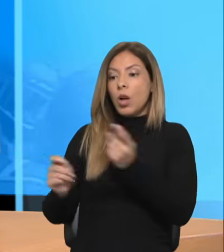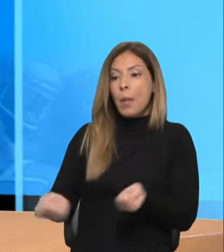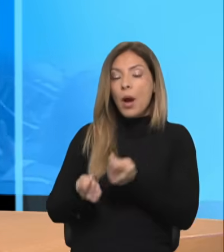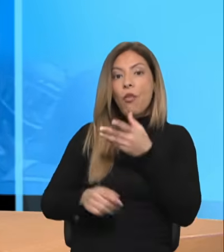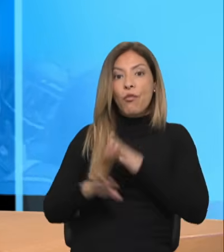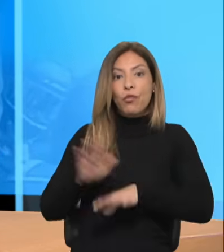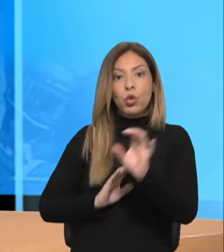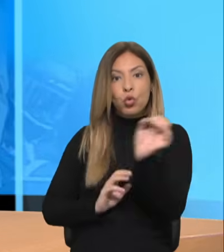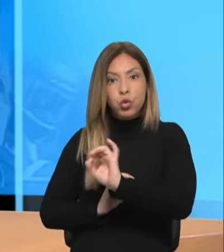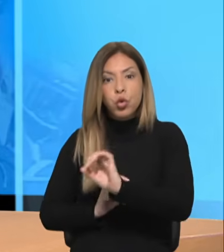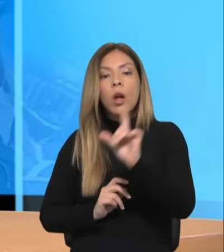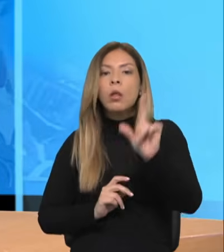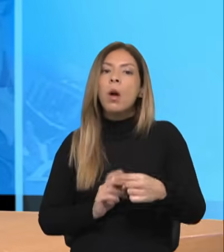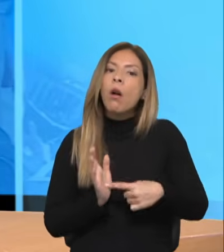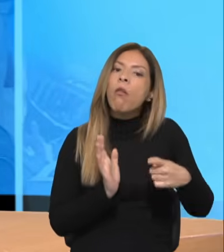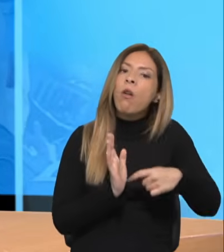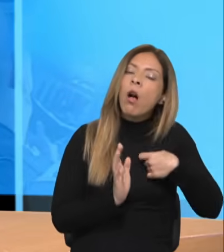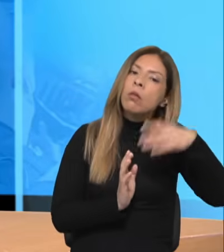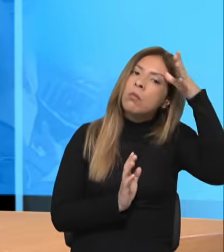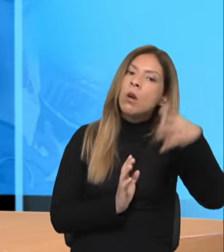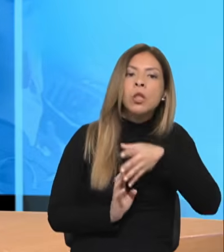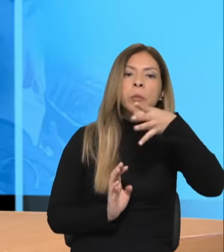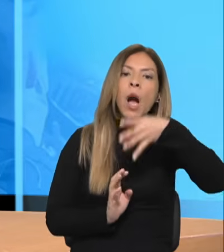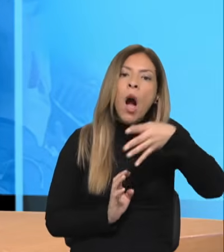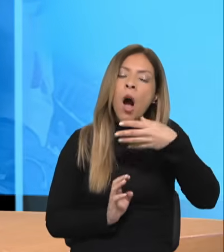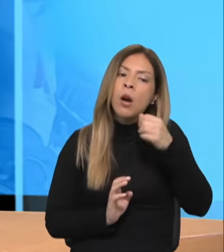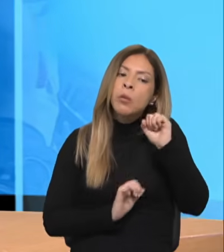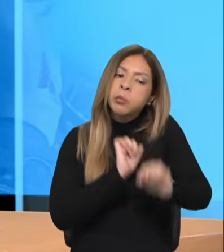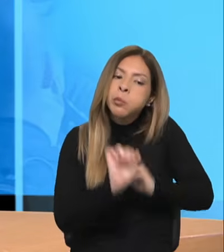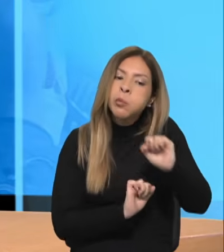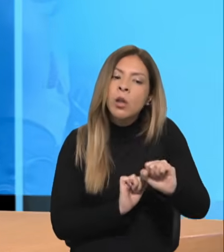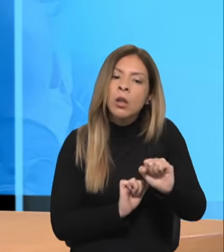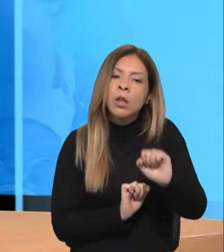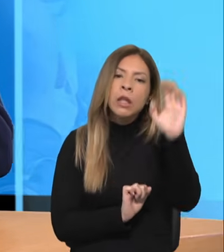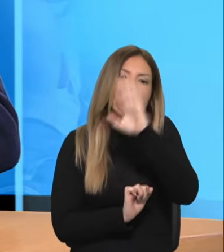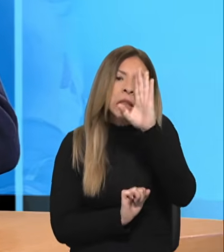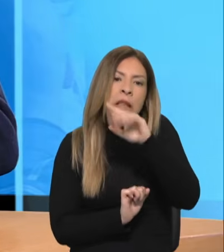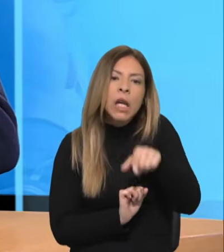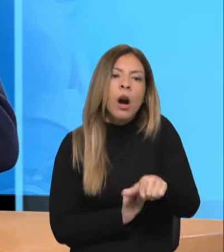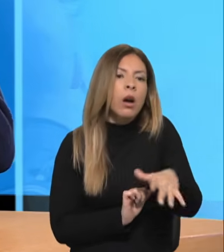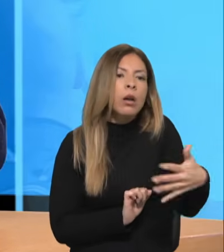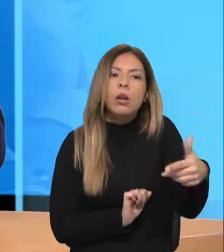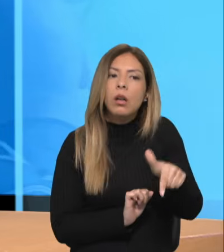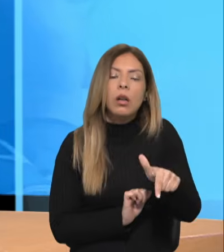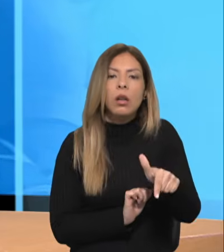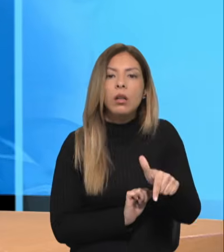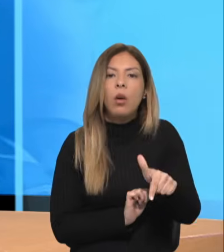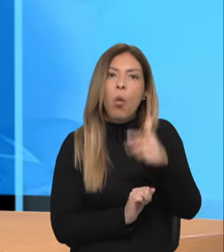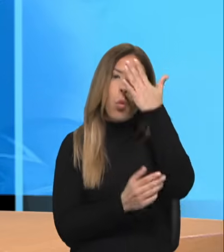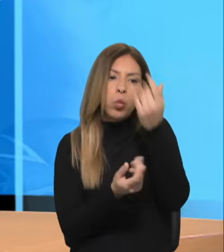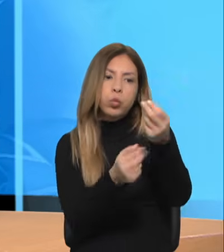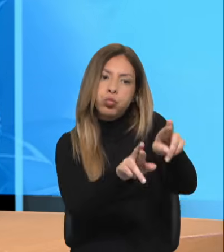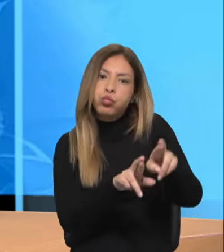não esclarece o que é que fará se as negociações para o orçamento do